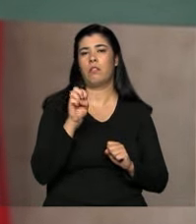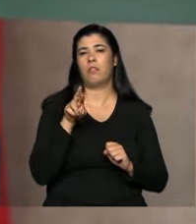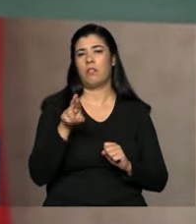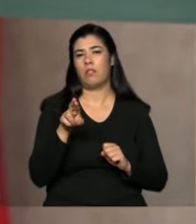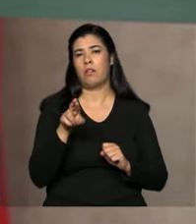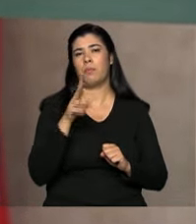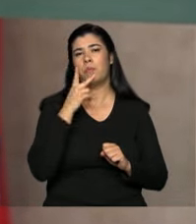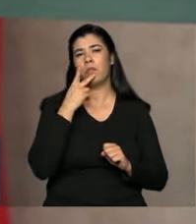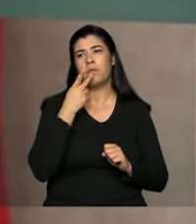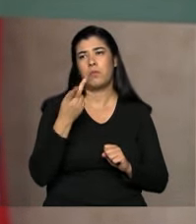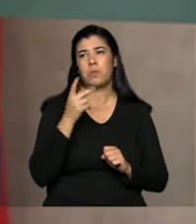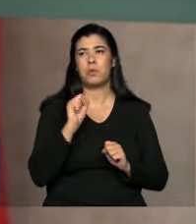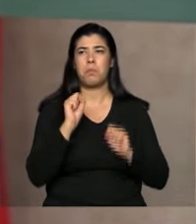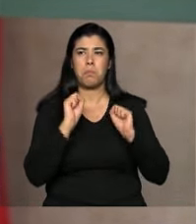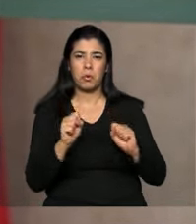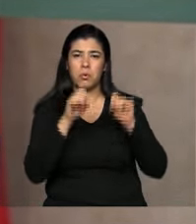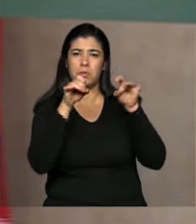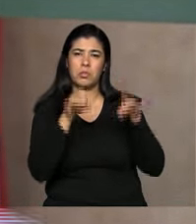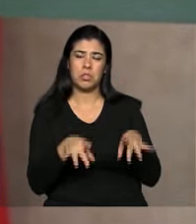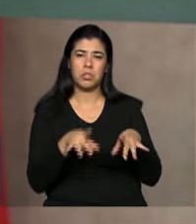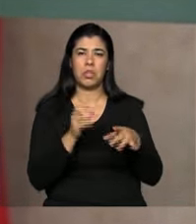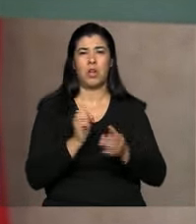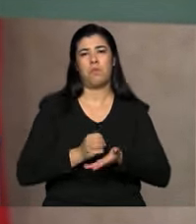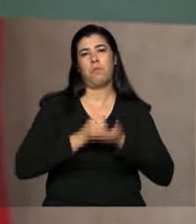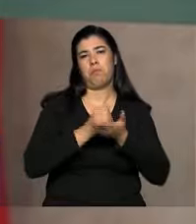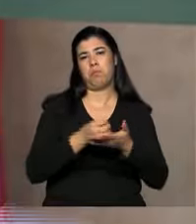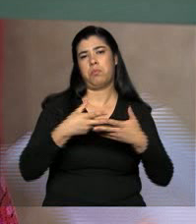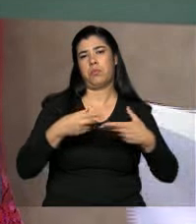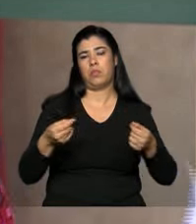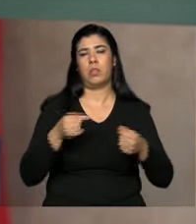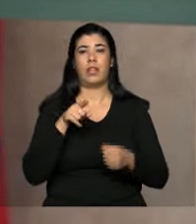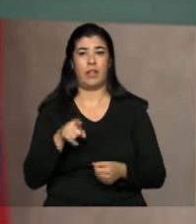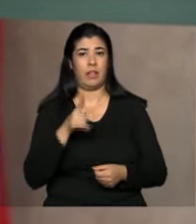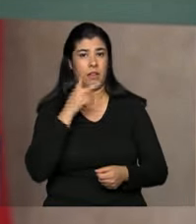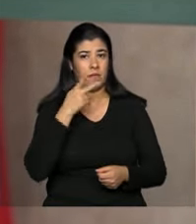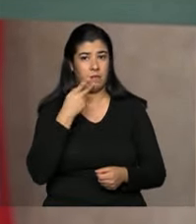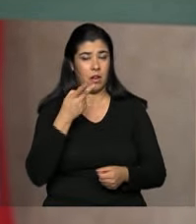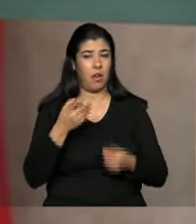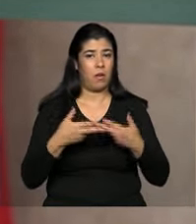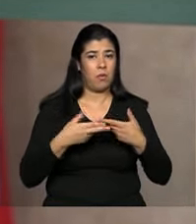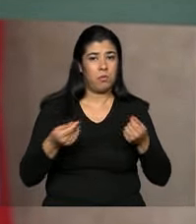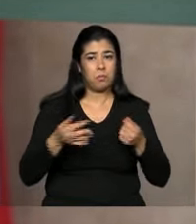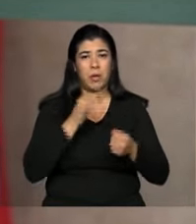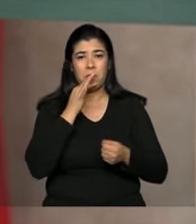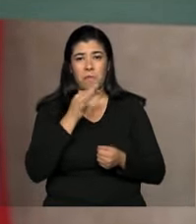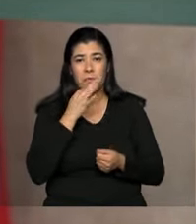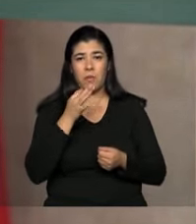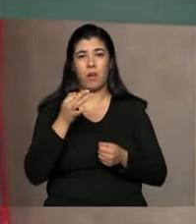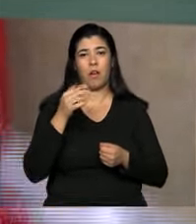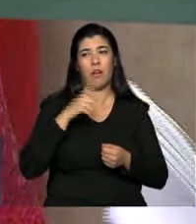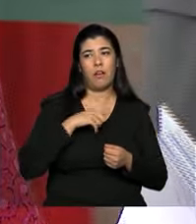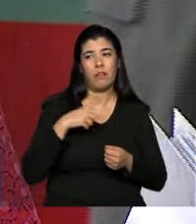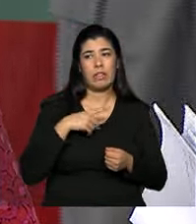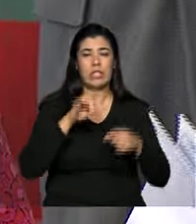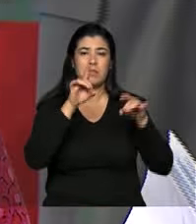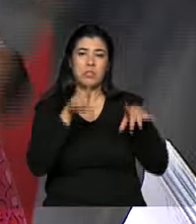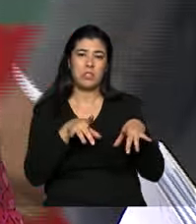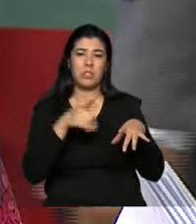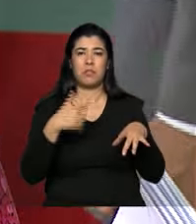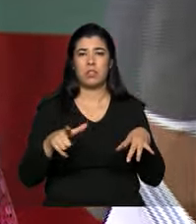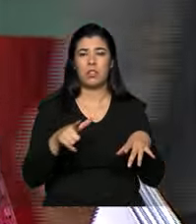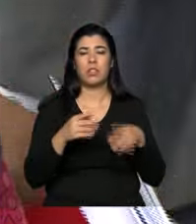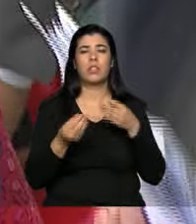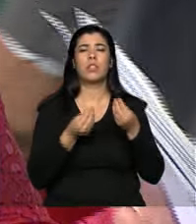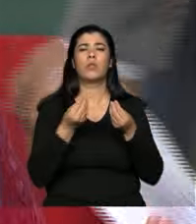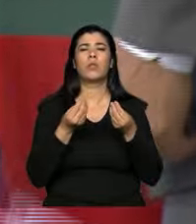conversaram sobre isso nessa reunião ele chegou a dizer alguma coisa sobre esses boatos da saída dele e quanto se pretende